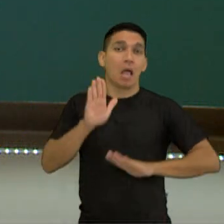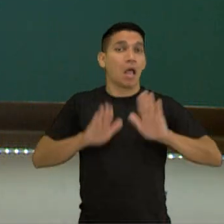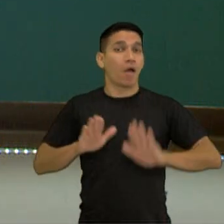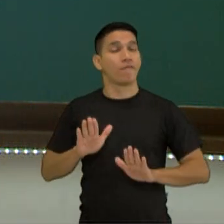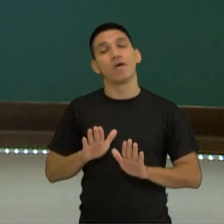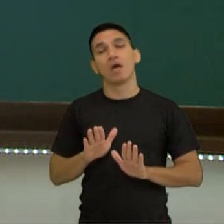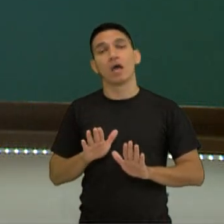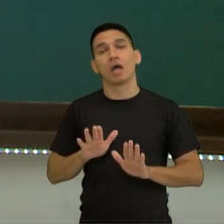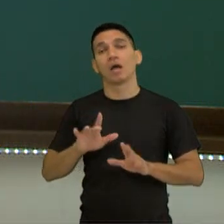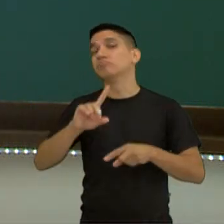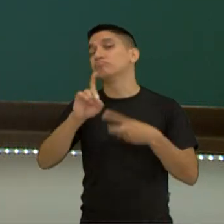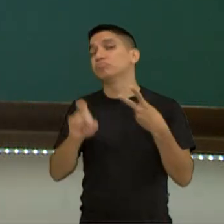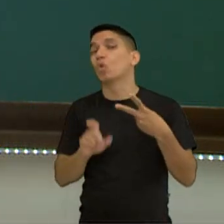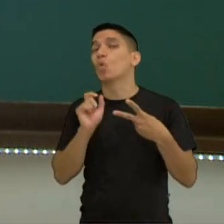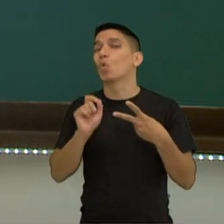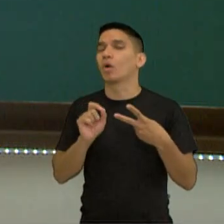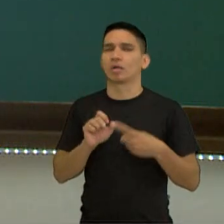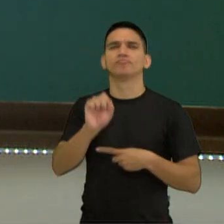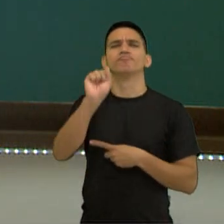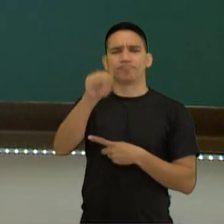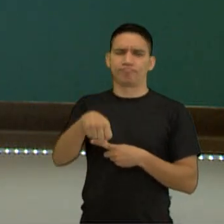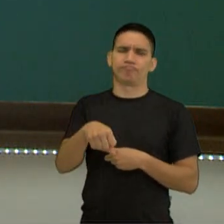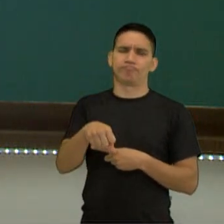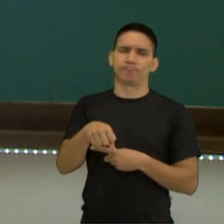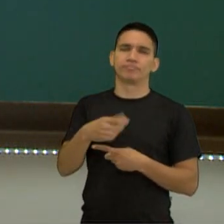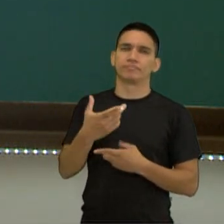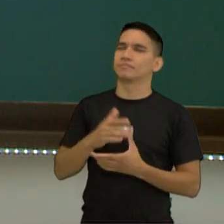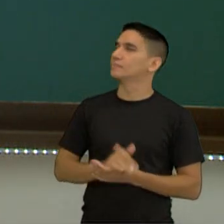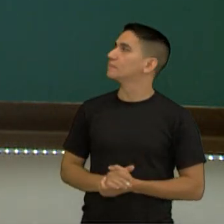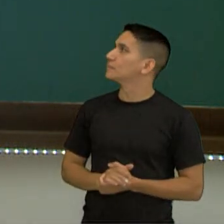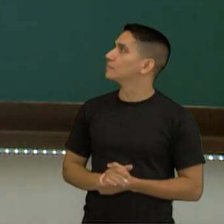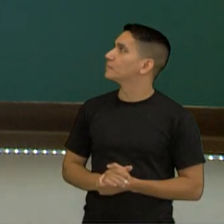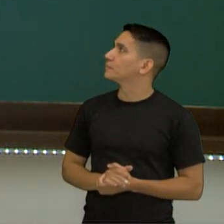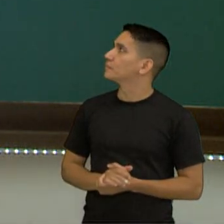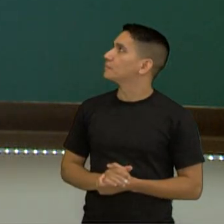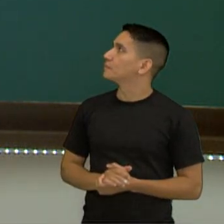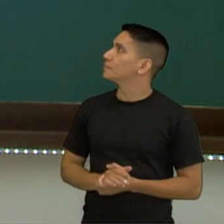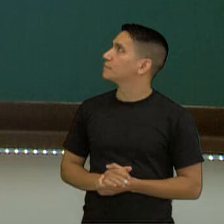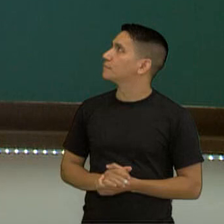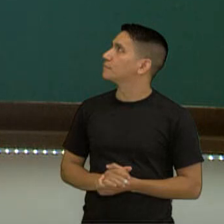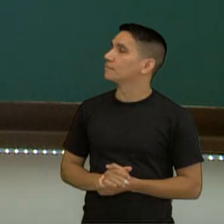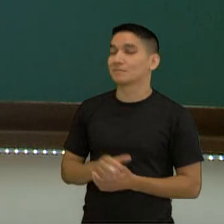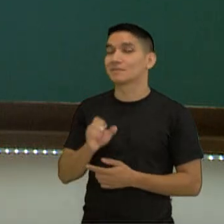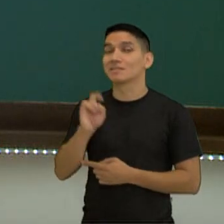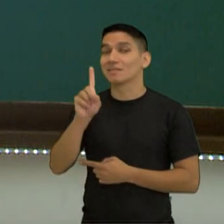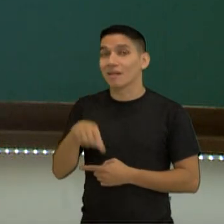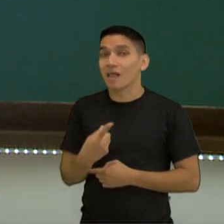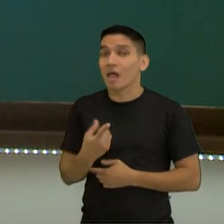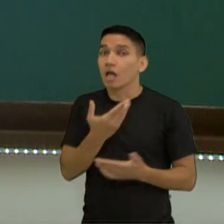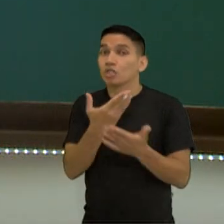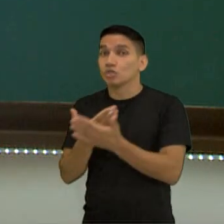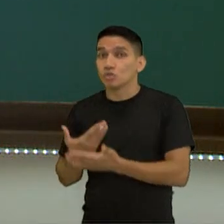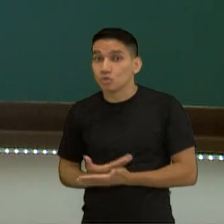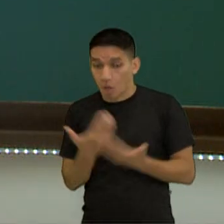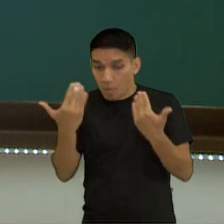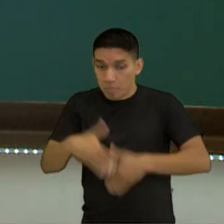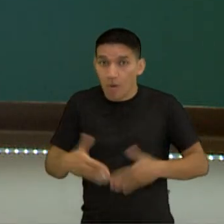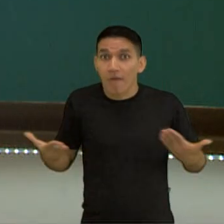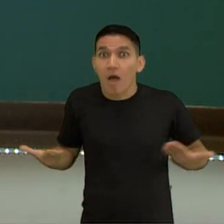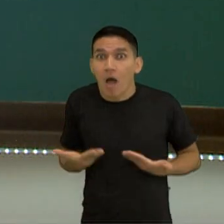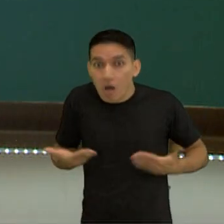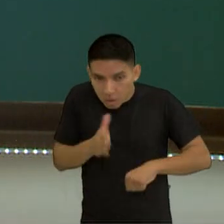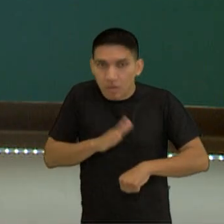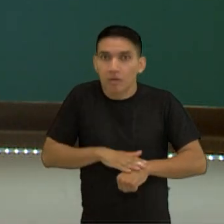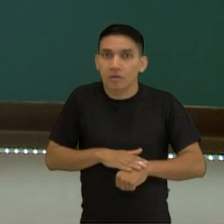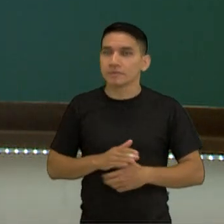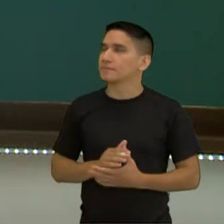para a primeira pergunta, yes, she is. Ou no, she isn't. Se ela está estudando para a prova nesse exato momento,